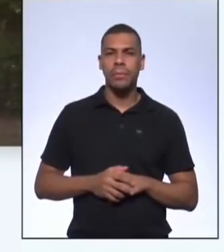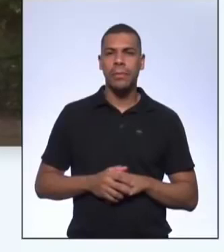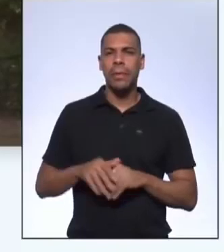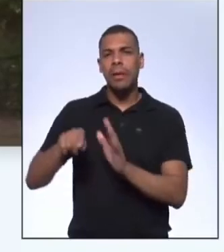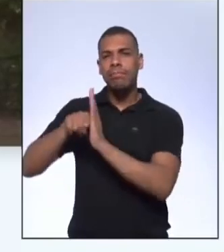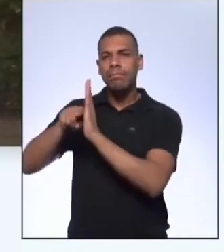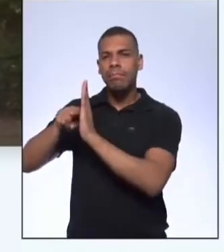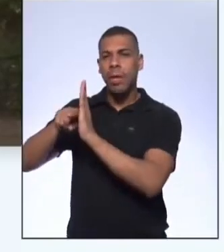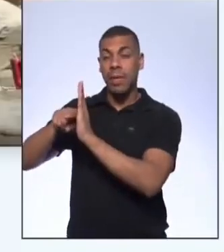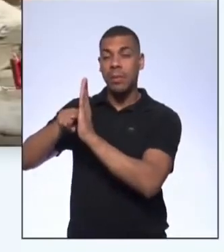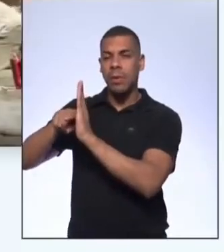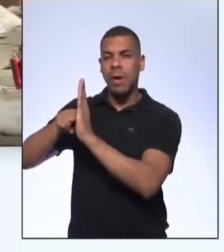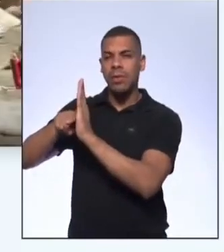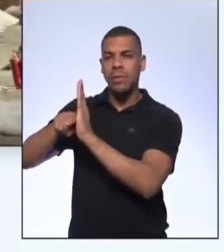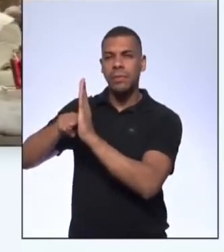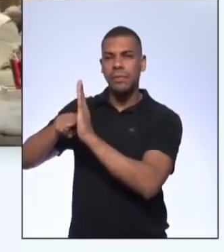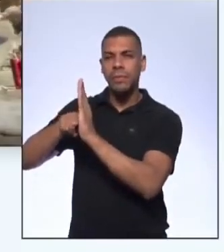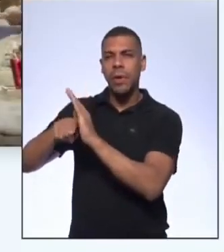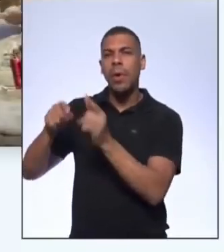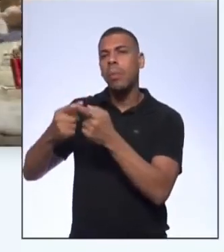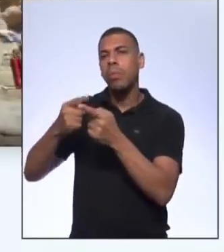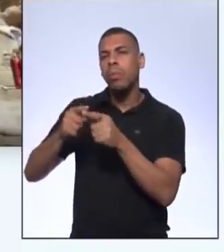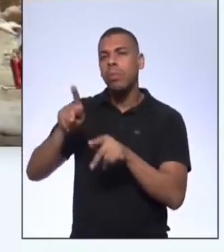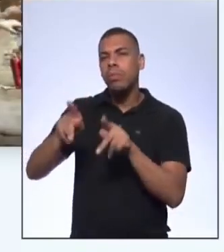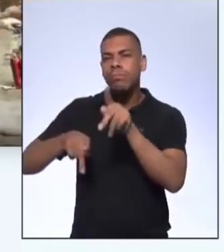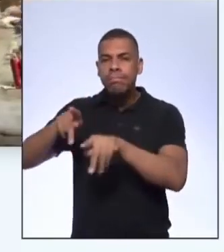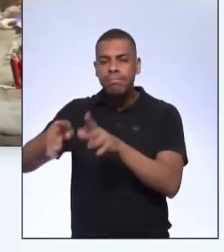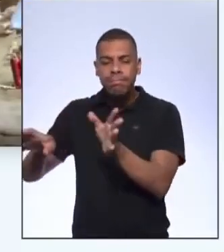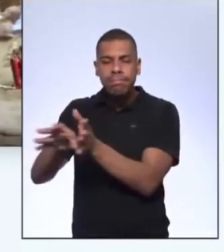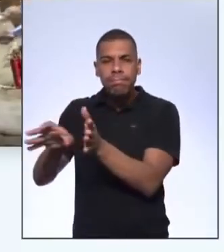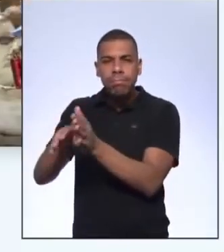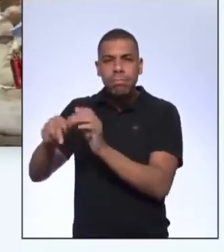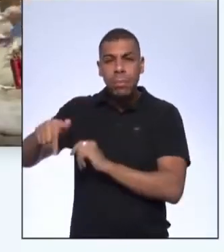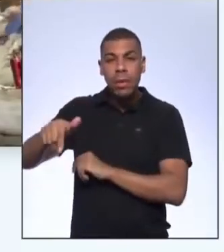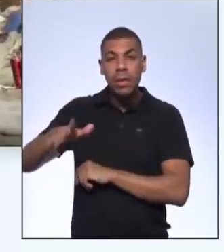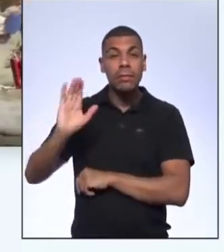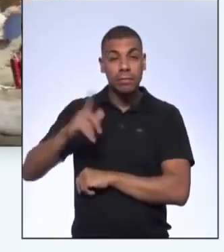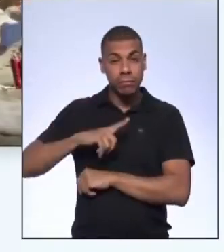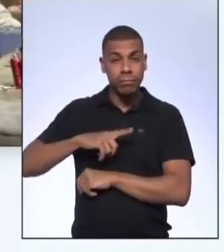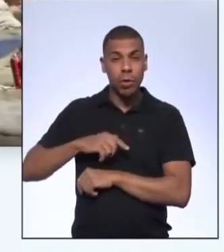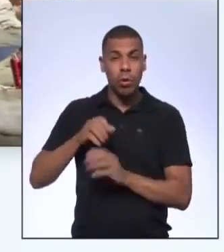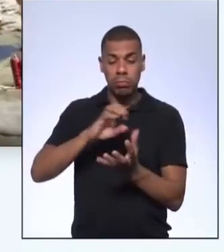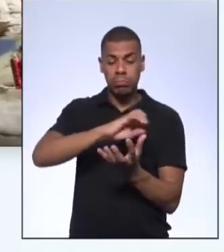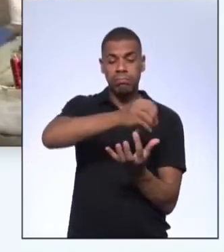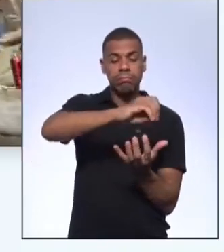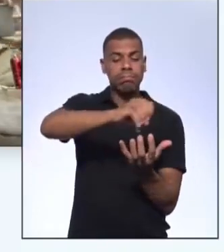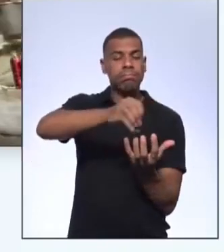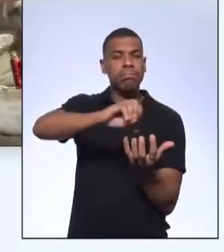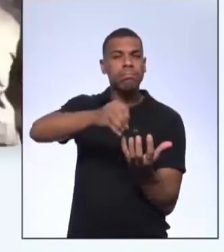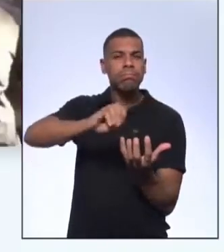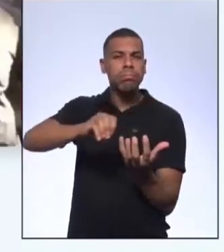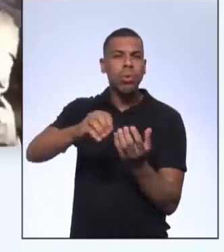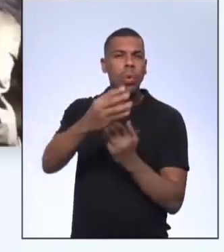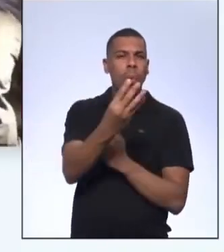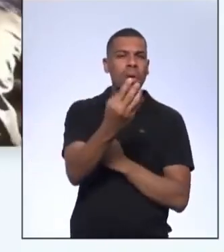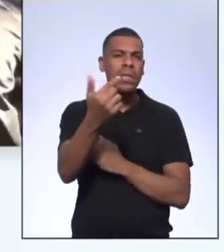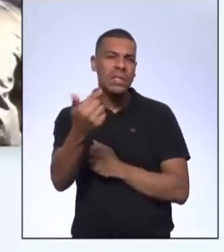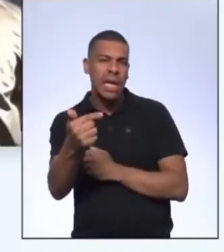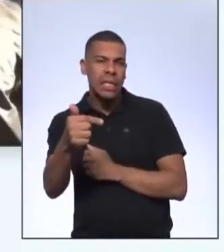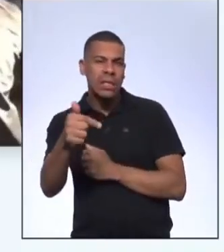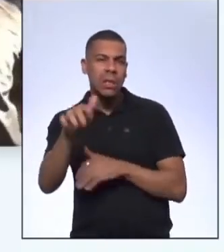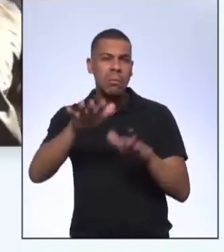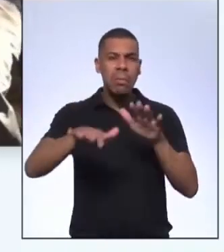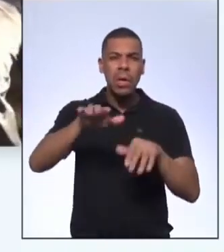Pesquisadores australianos acreditavam que a população aborígene havia chegado no continente entre 47 e 60 mil